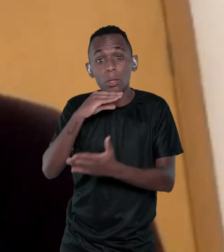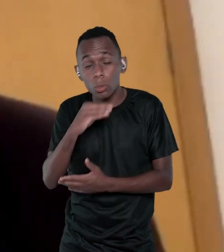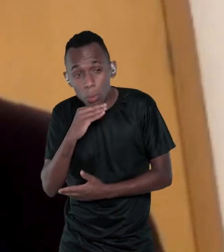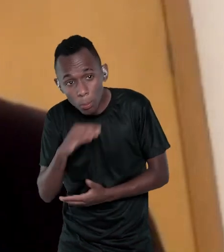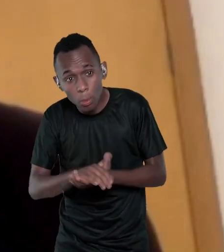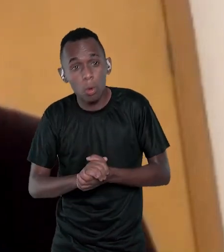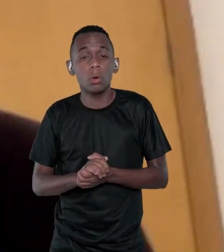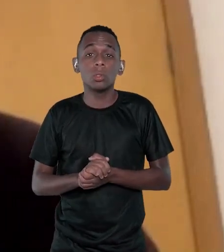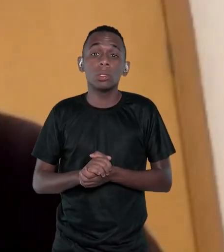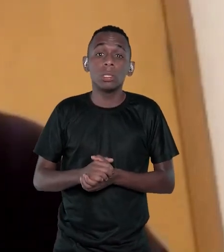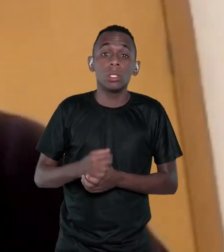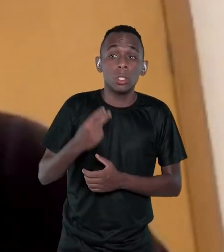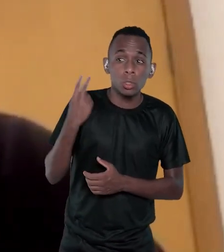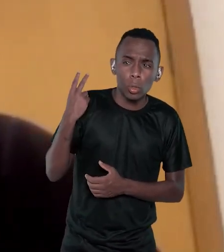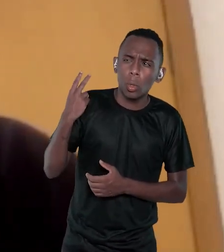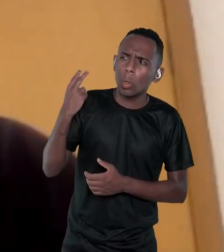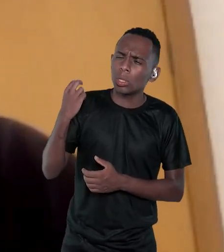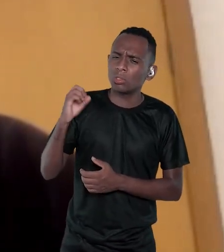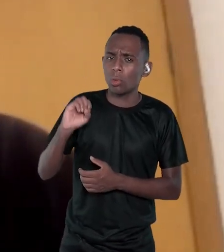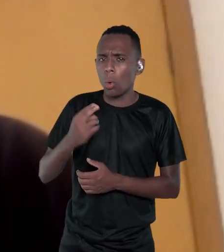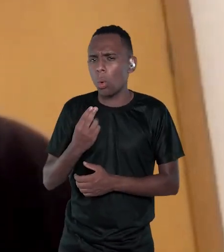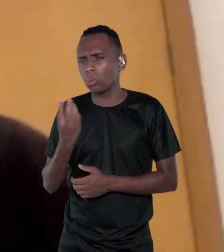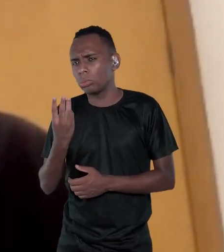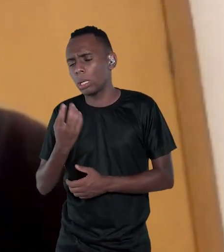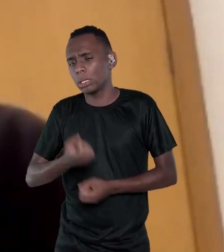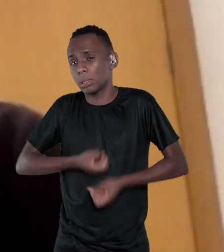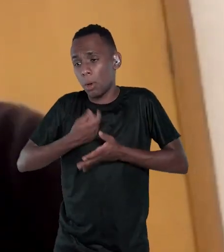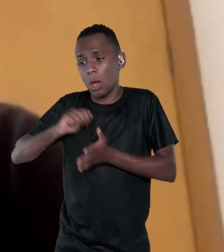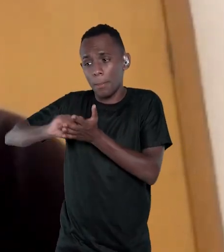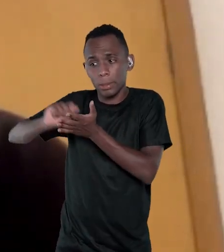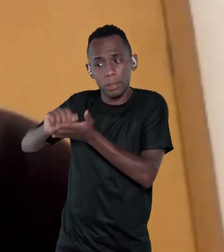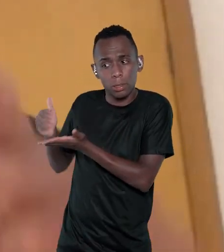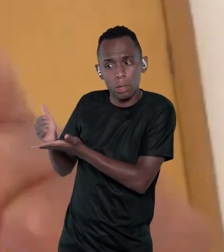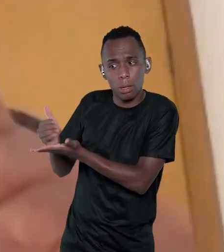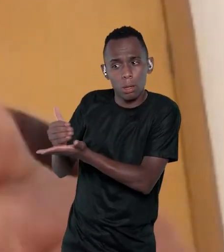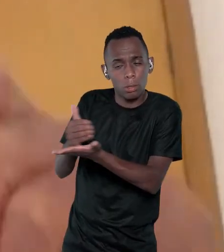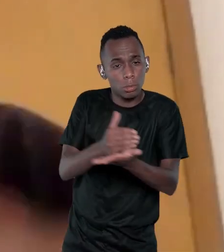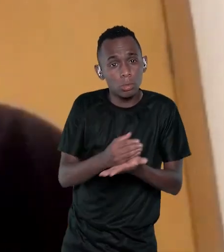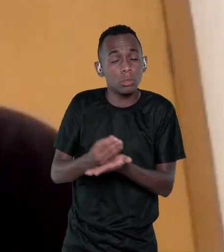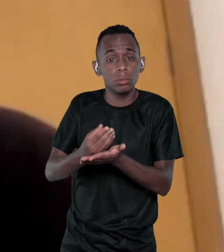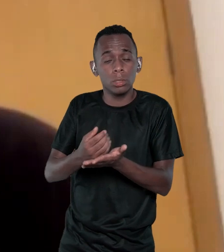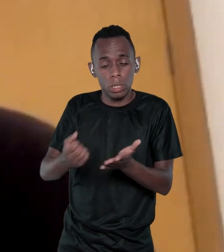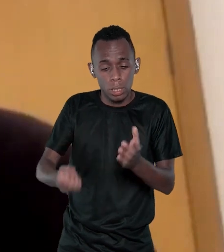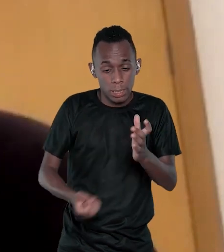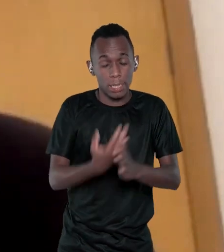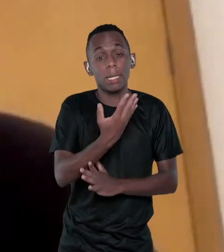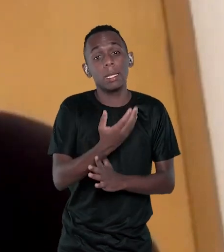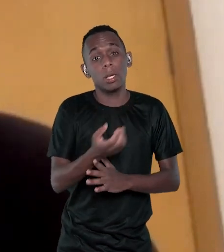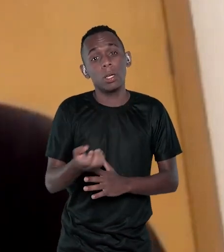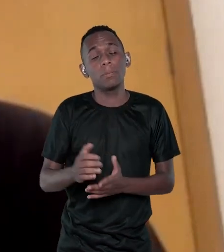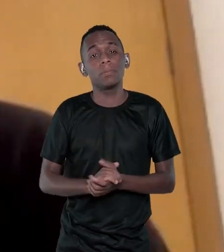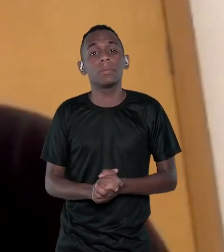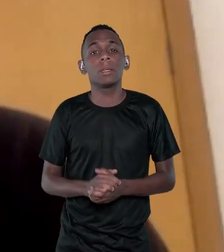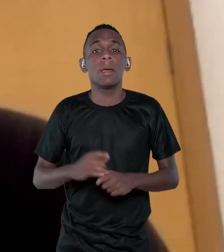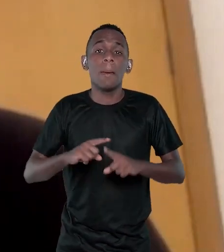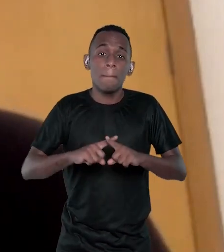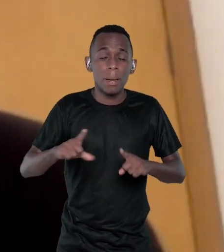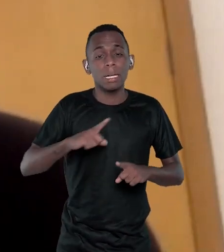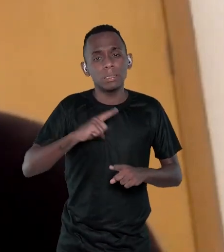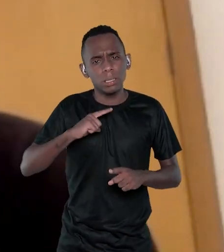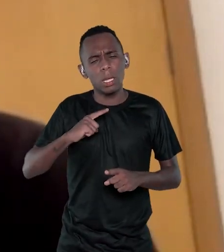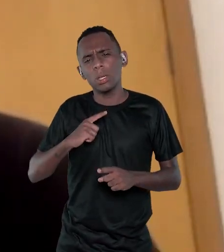Carlos Drummond e tudo, sempre com 2 ou 3 poemas de cada um. É um calhamaço. Mas você